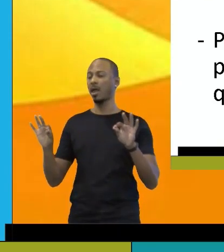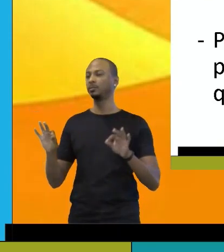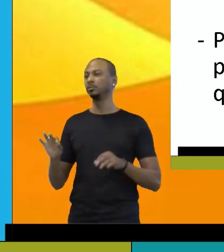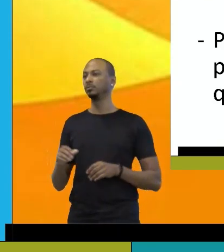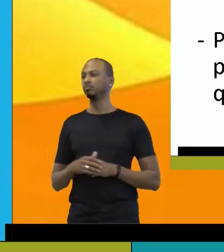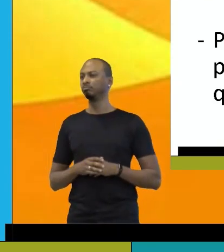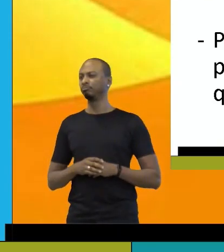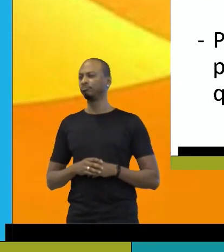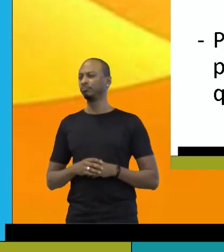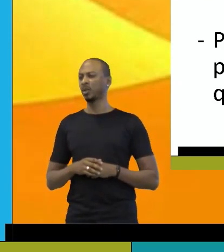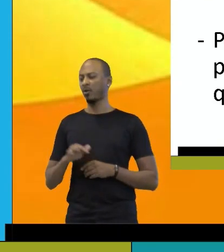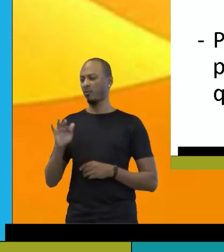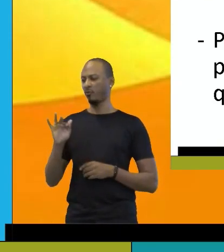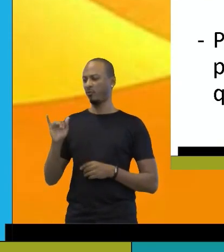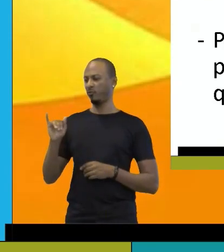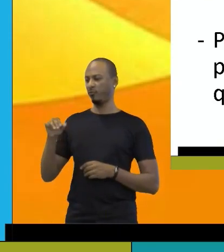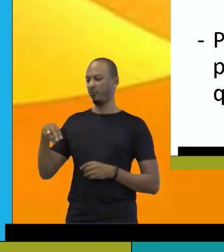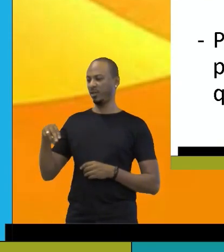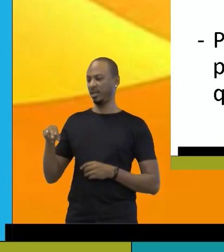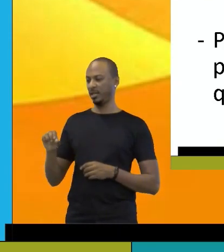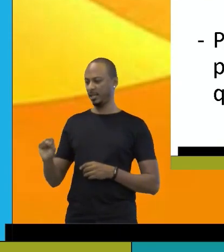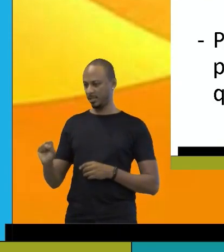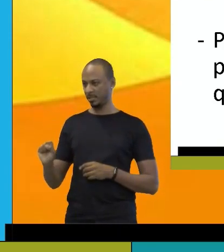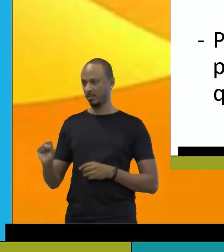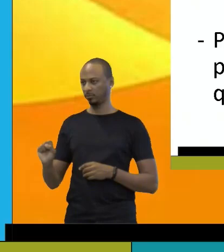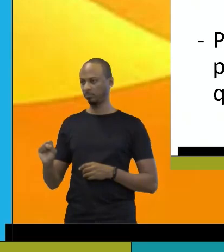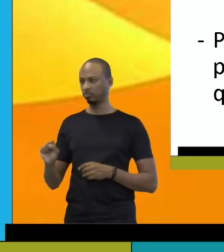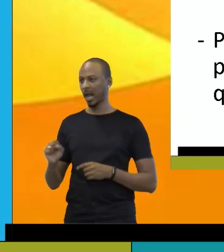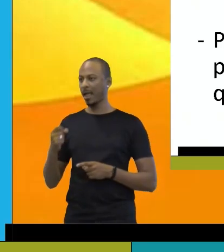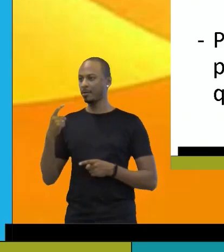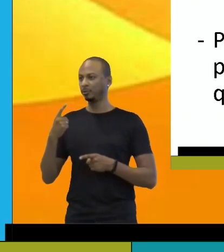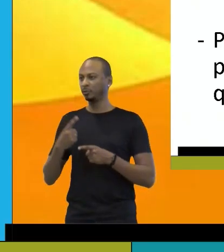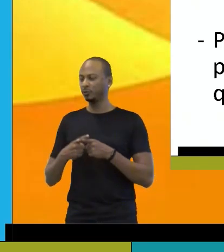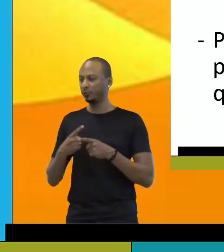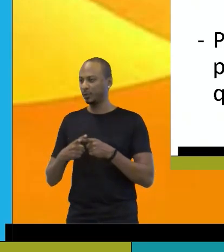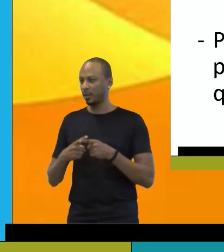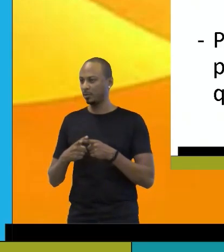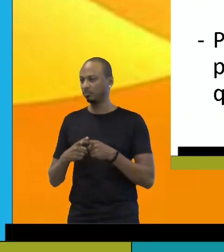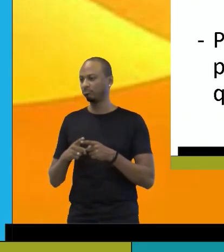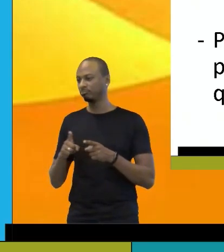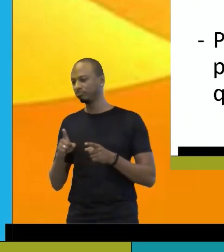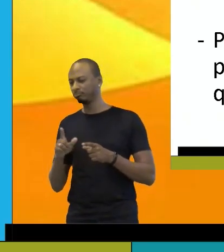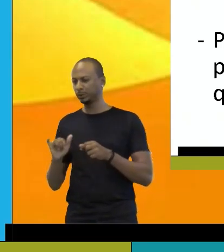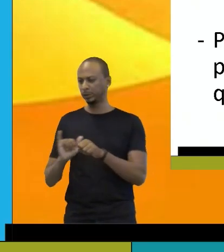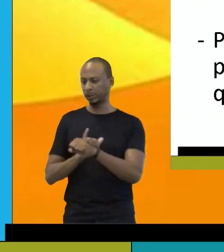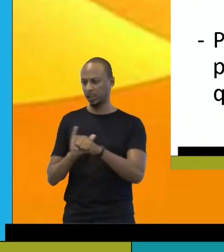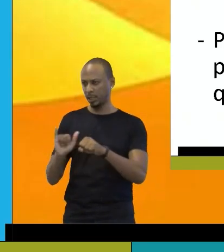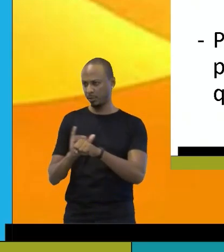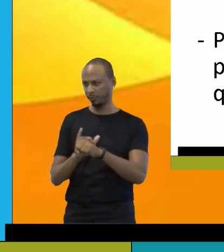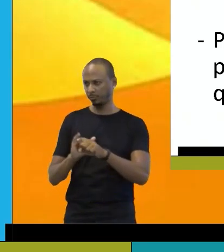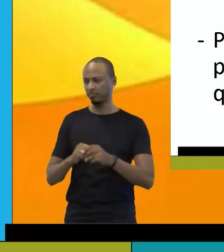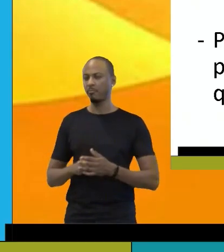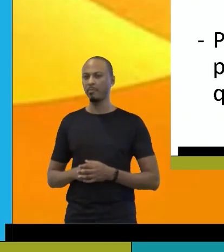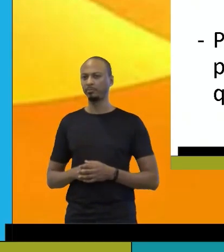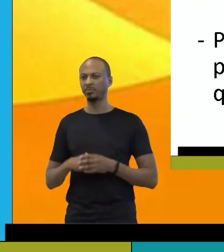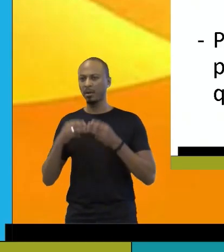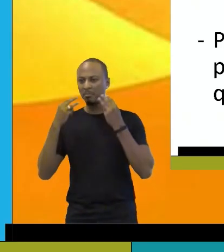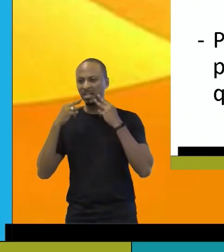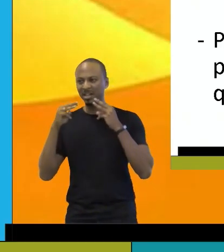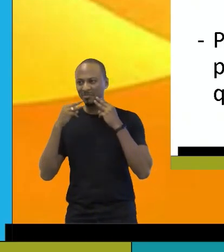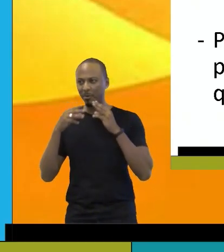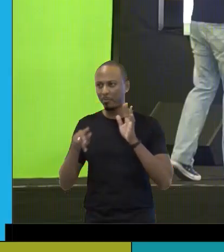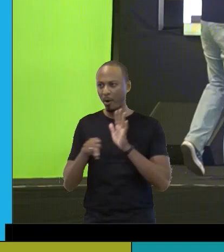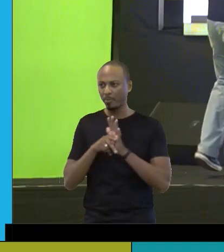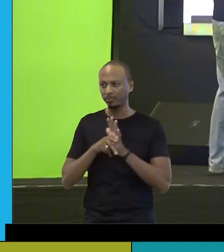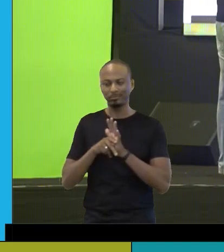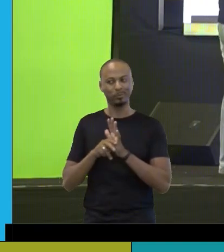meios" não é uma frase de Maquiavel. E eu disse que ela não é de Maquiavel e que Maquiavel nunca a defendeu, por quê? Olha o